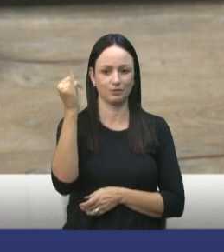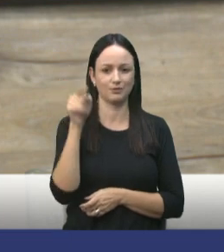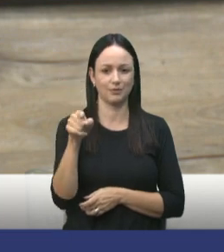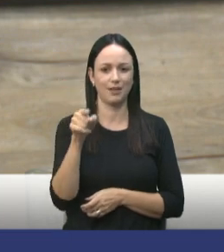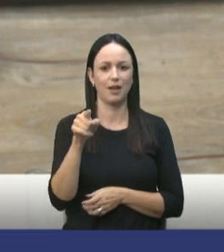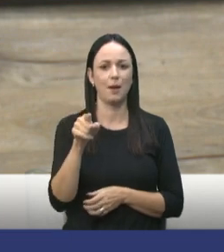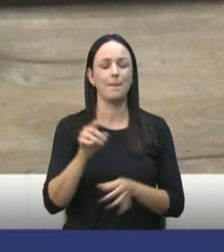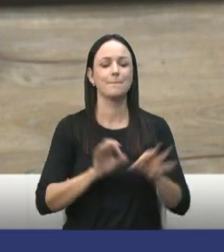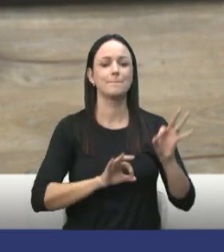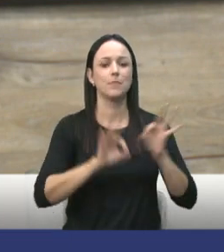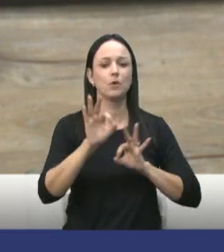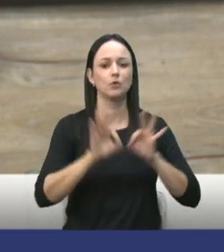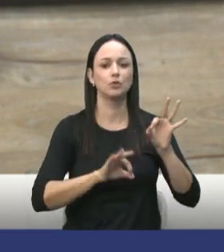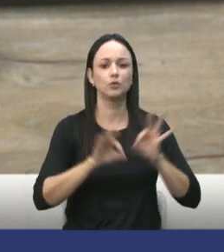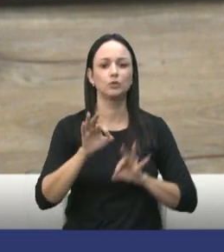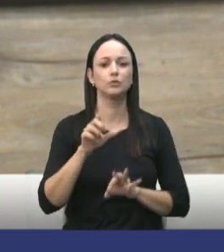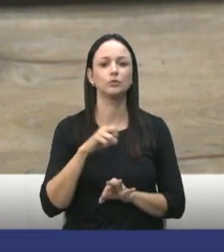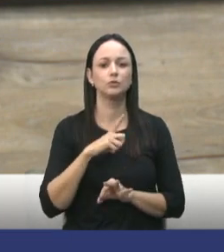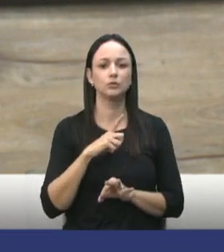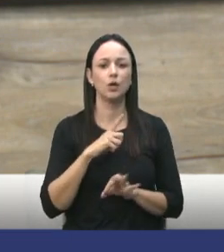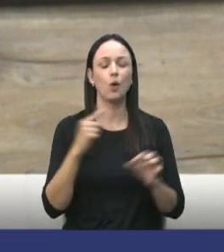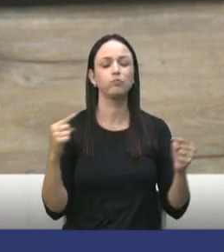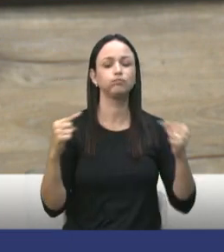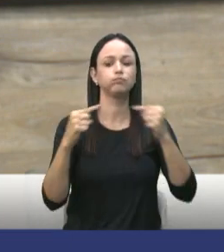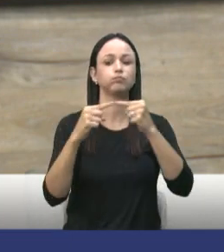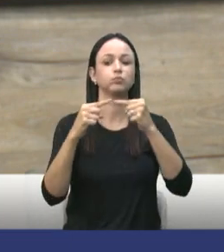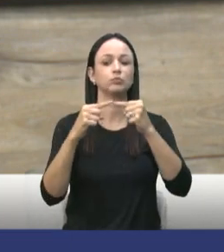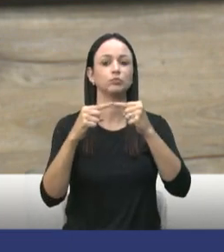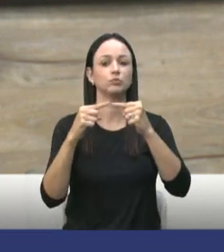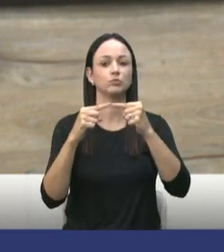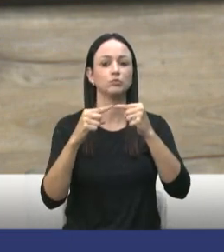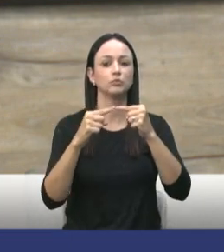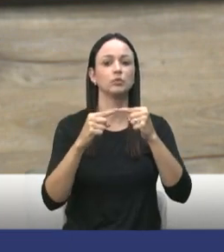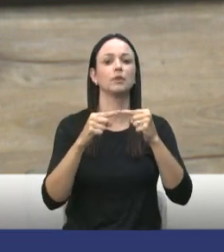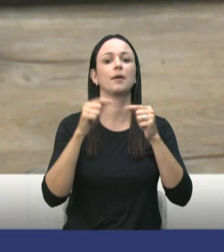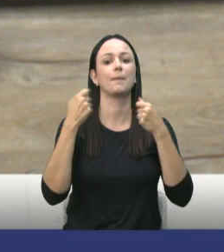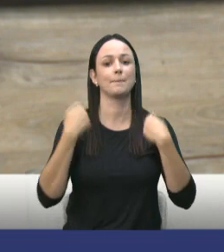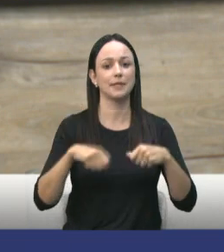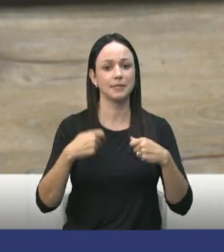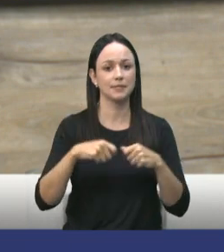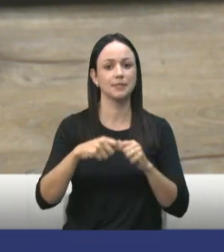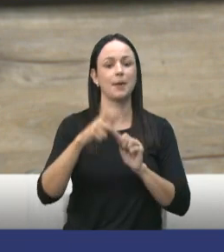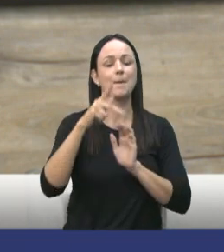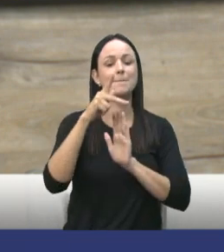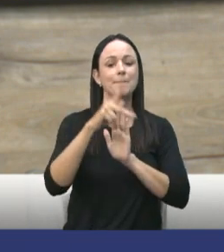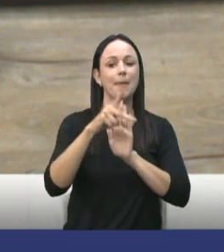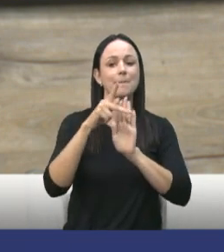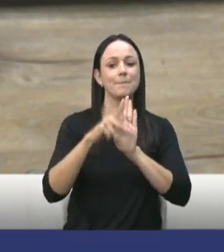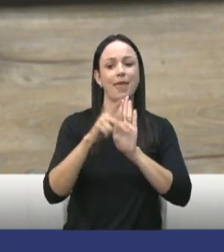sempre têm que estar em sintonia com o PPA, lá com o plano